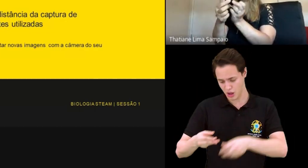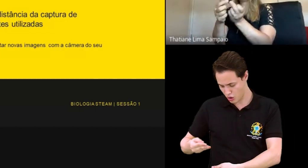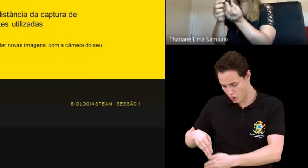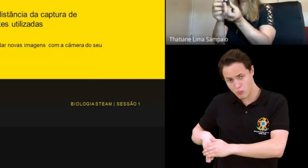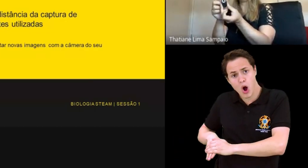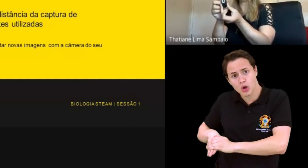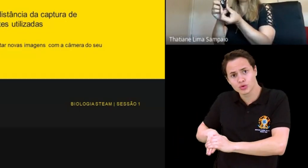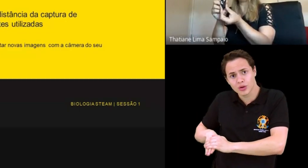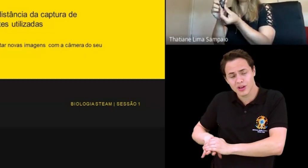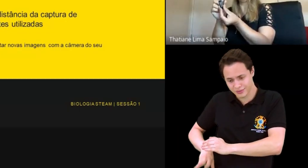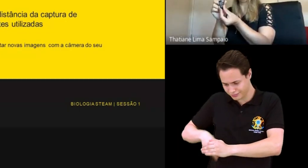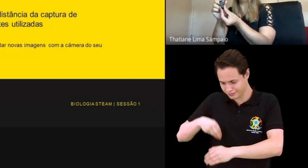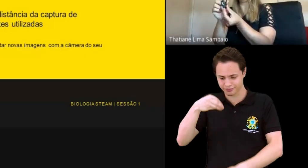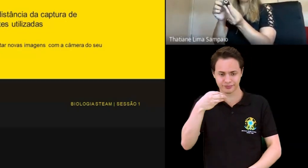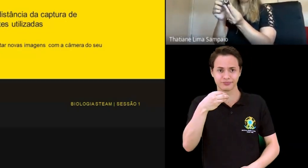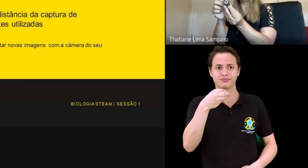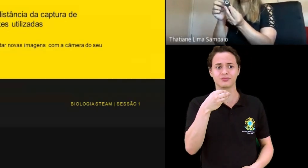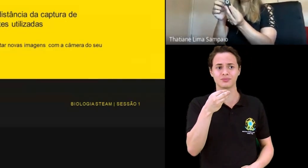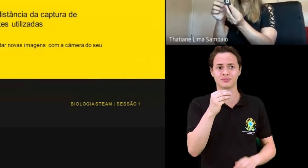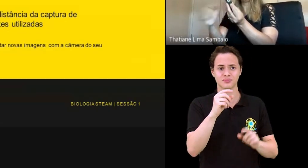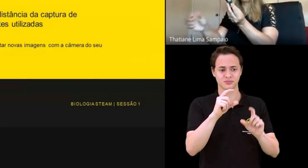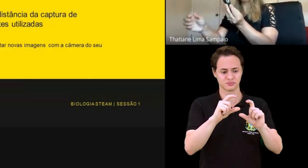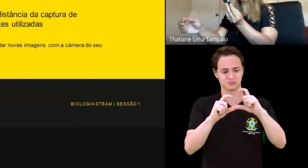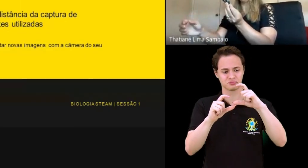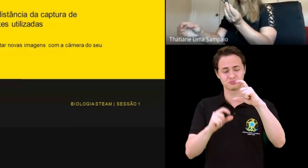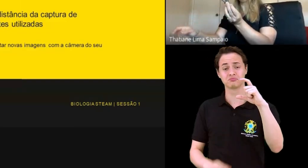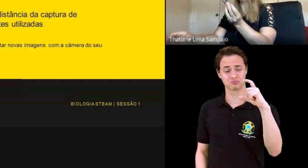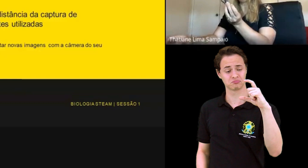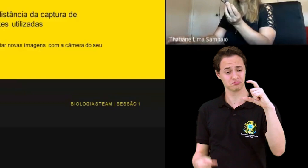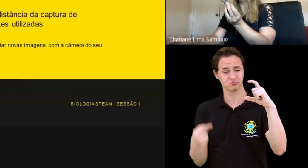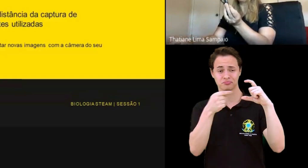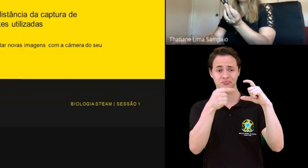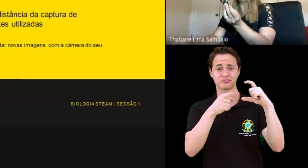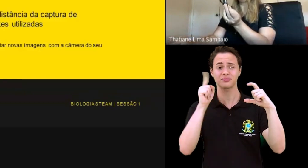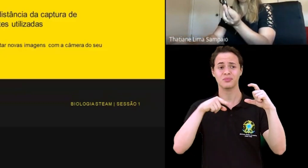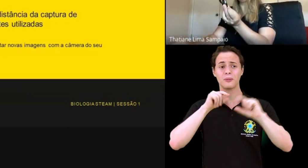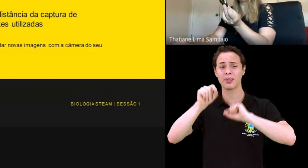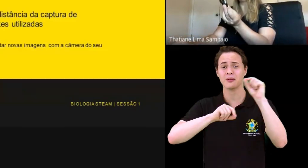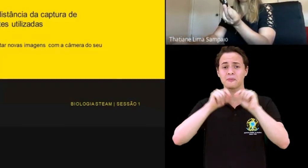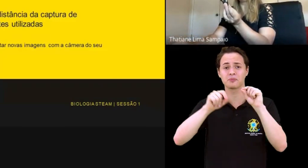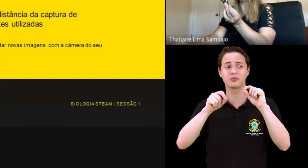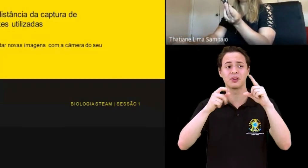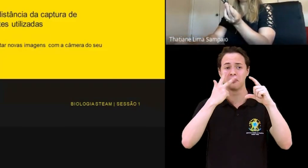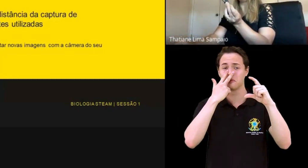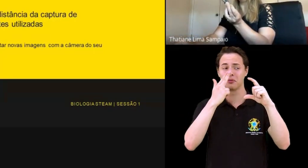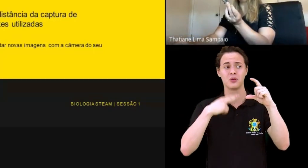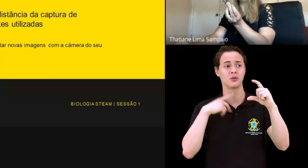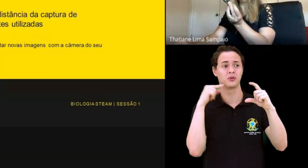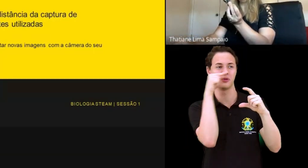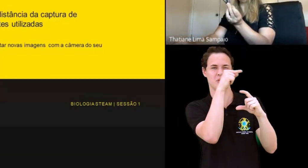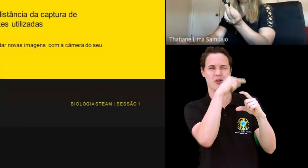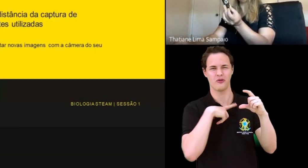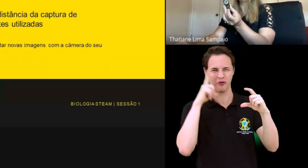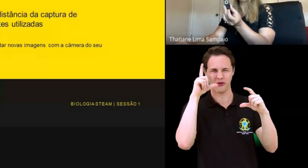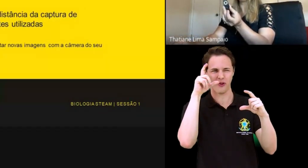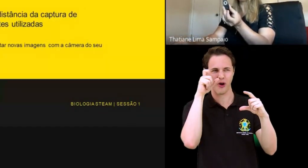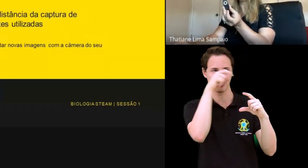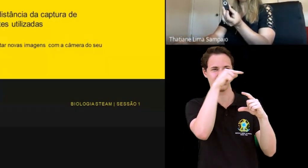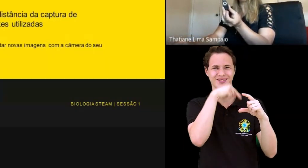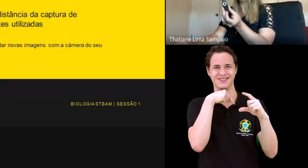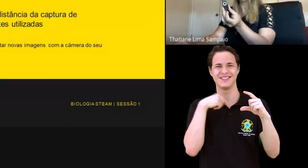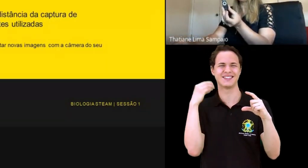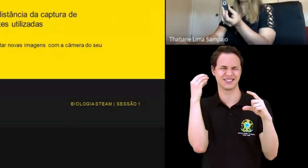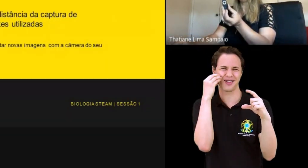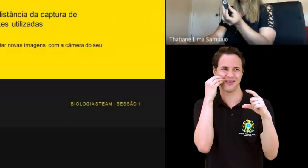bolso, que eu estou trazendo aqui para vocês. Este pequeno instrumento, que é equivalente ao instrumento que vocês estão vendo ali